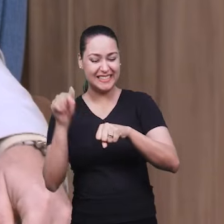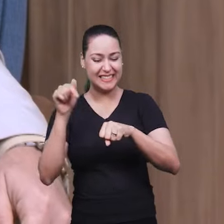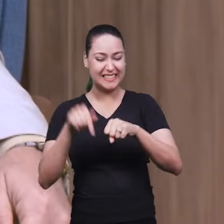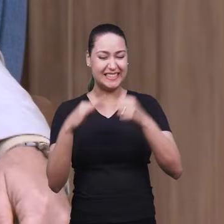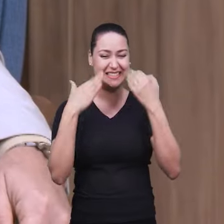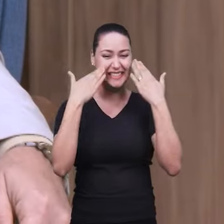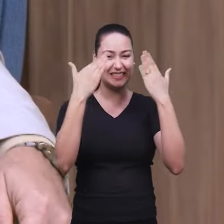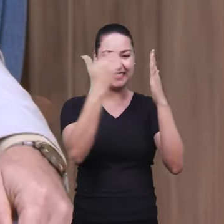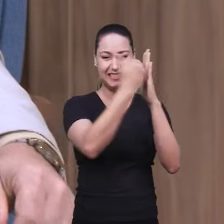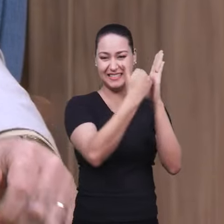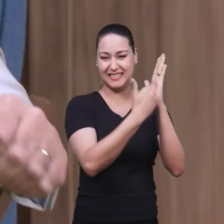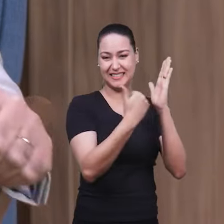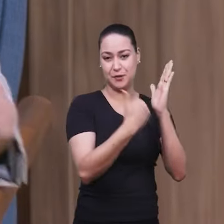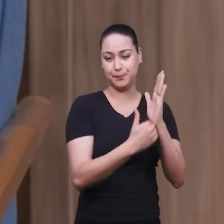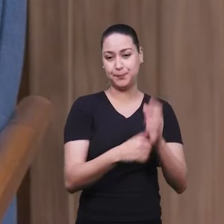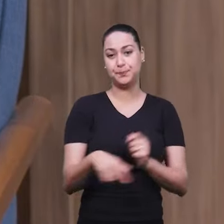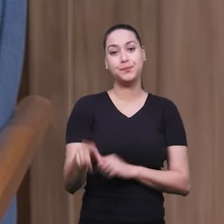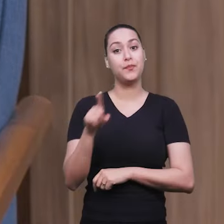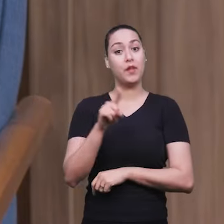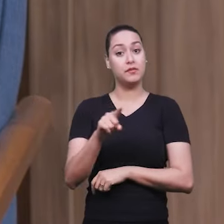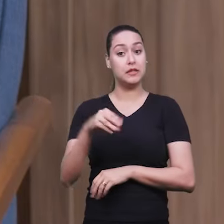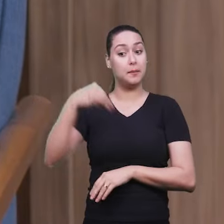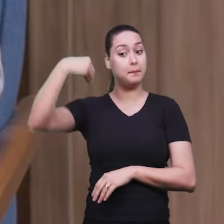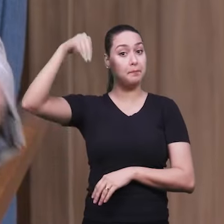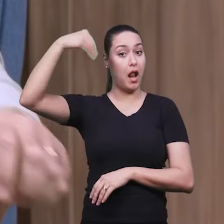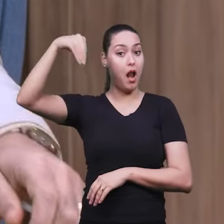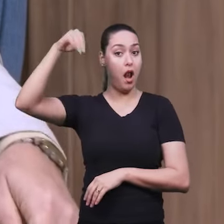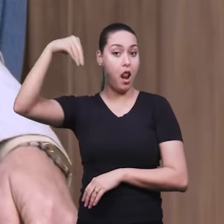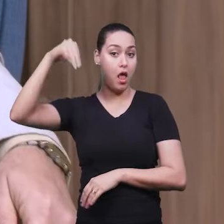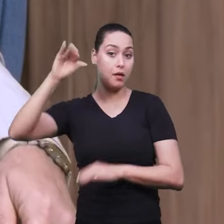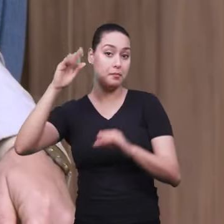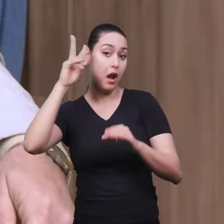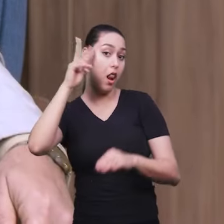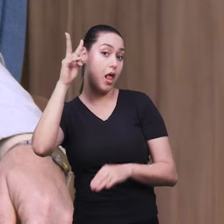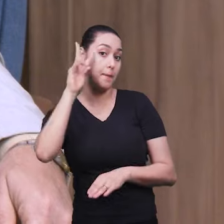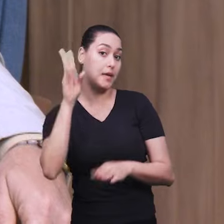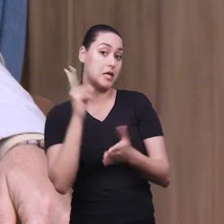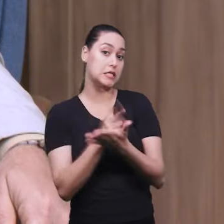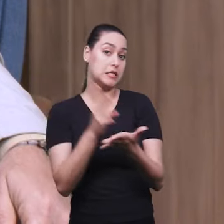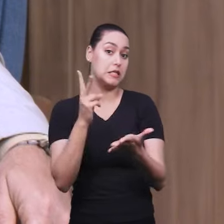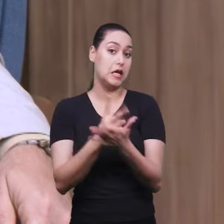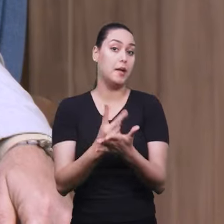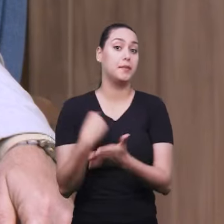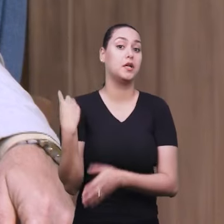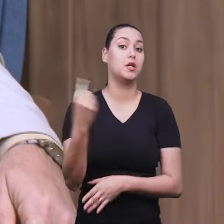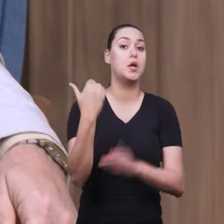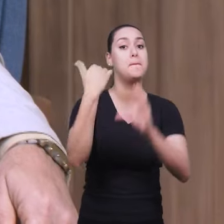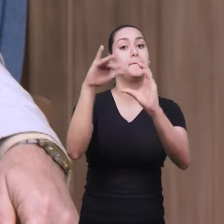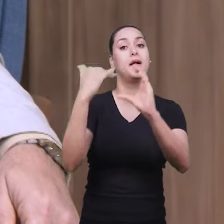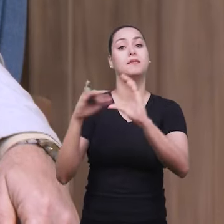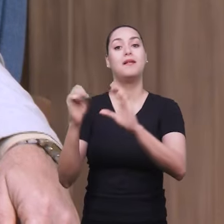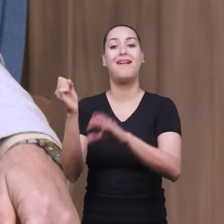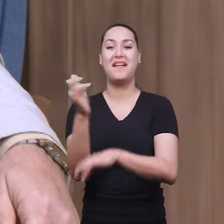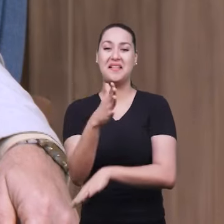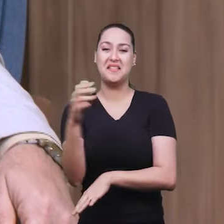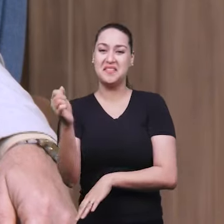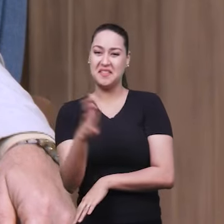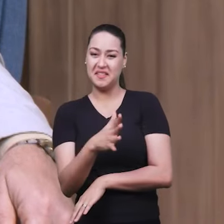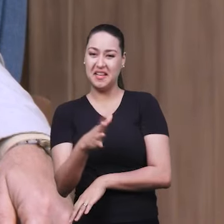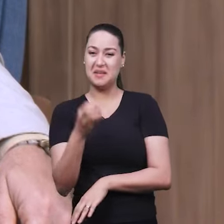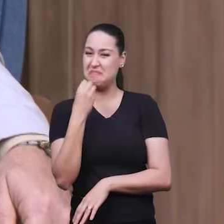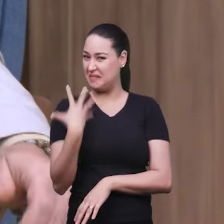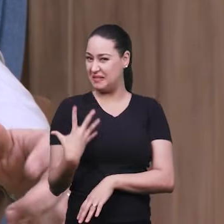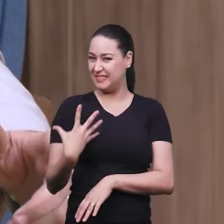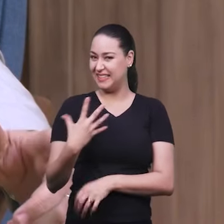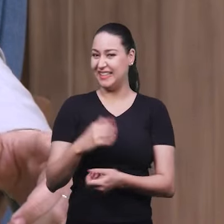compartilhar esse conteúdo. Olha, vou dar uma dica, acione o sininho para você ser notificado todas as vezes que lançarmos novos conteúdos aqui no canal, tá